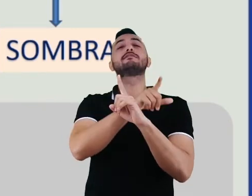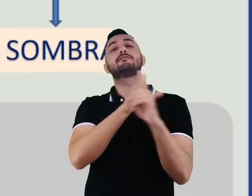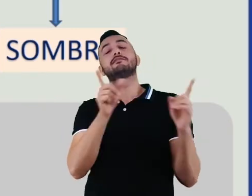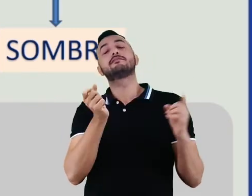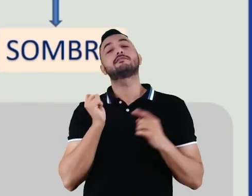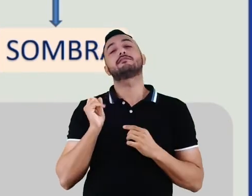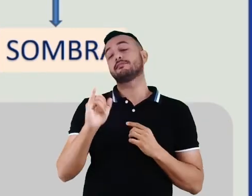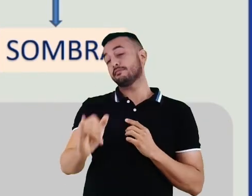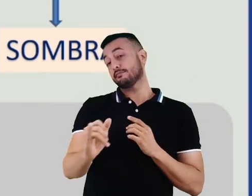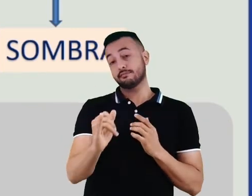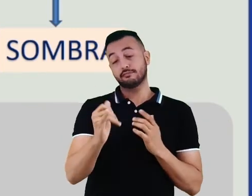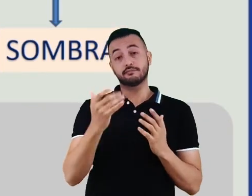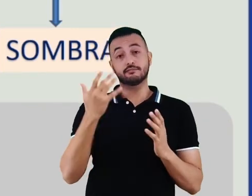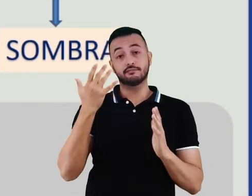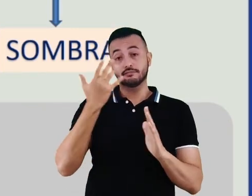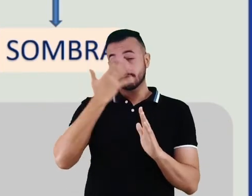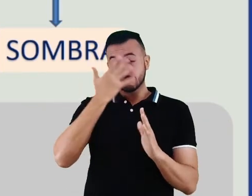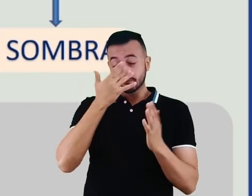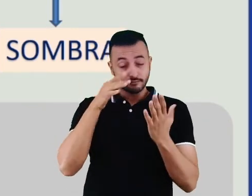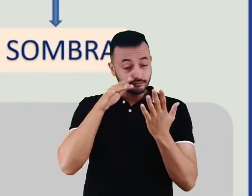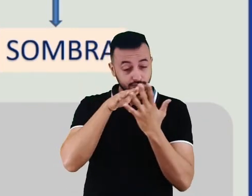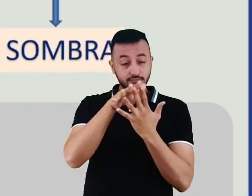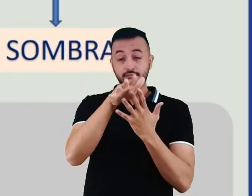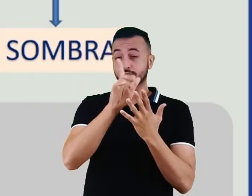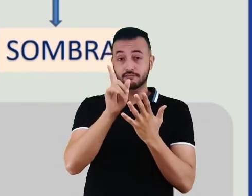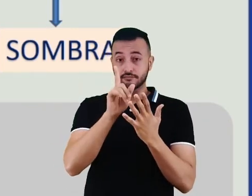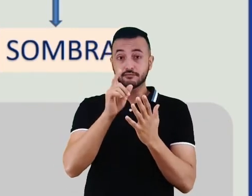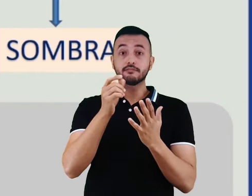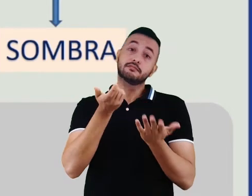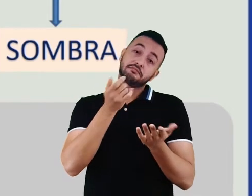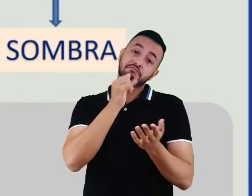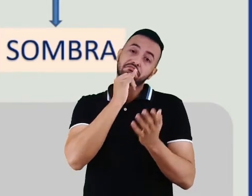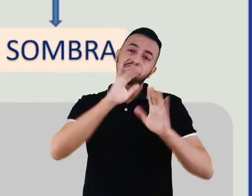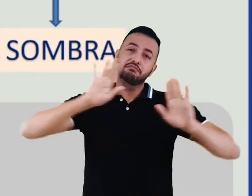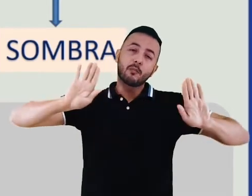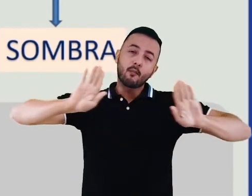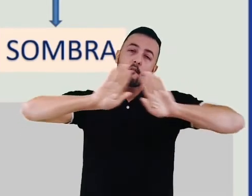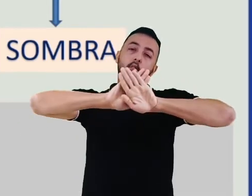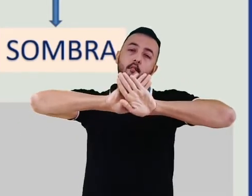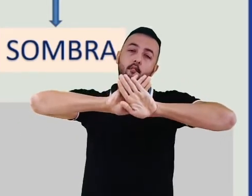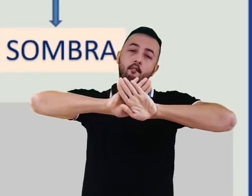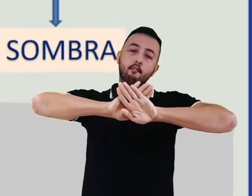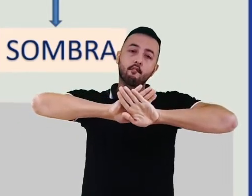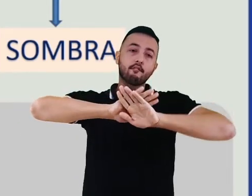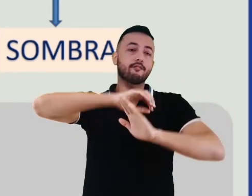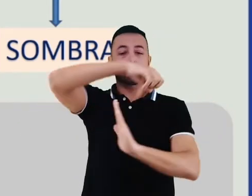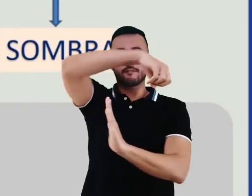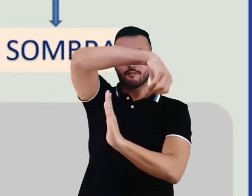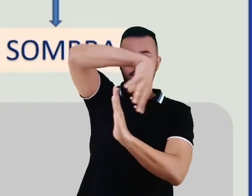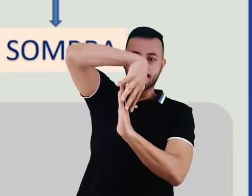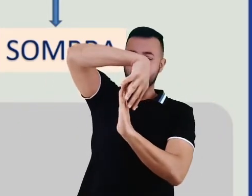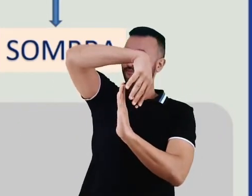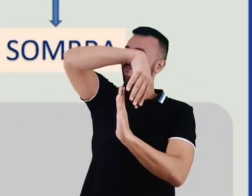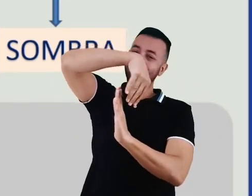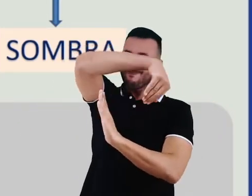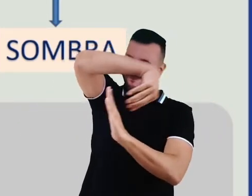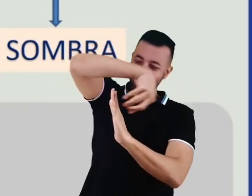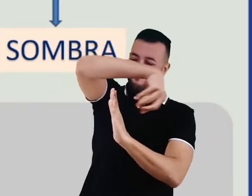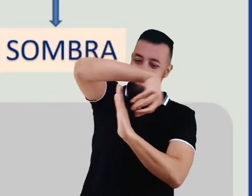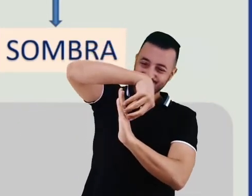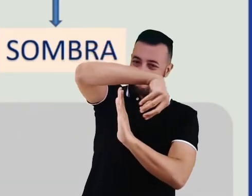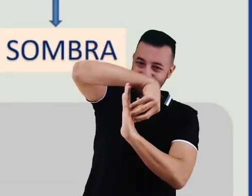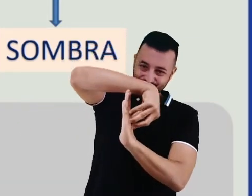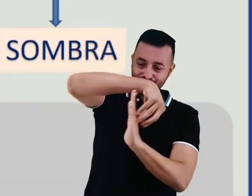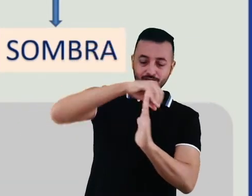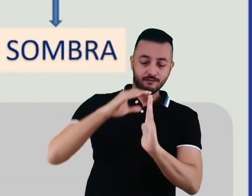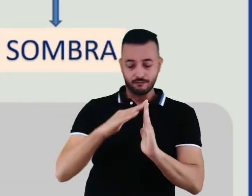não for transparente, for opaco, ou seja, não for transparente, a luz não vai conseguir passar. Então, vai se